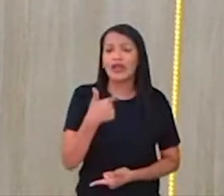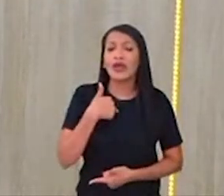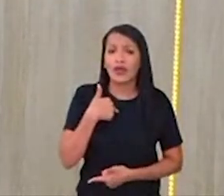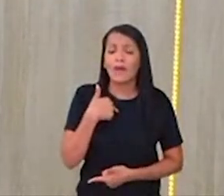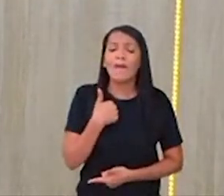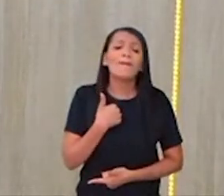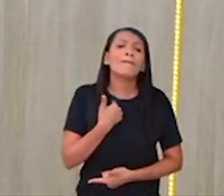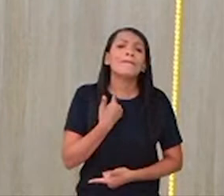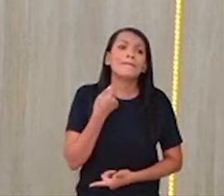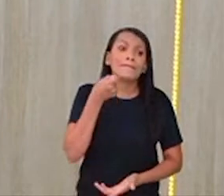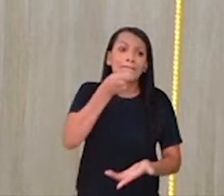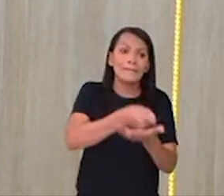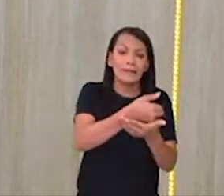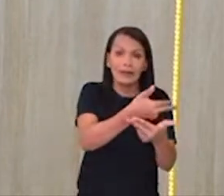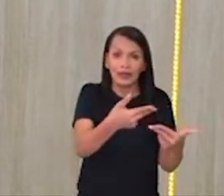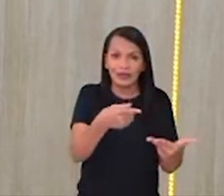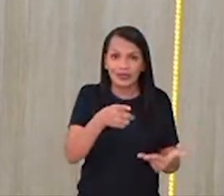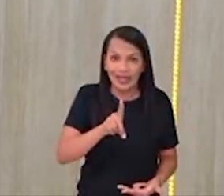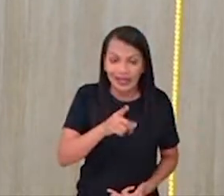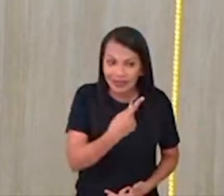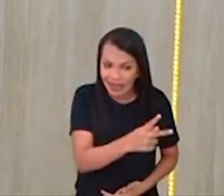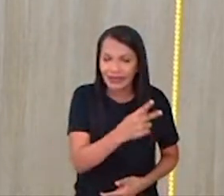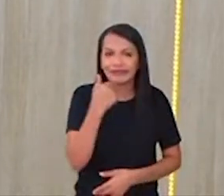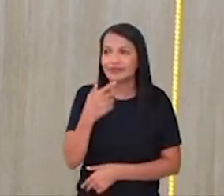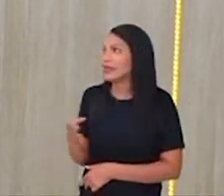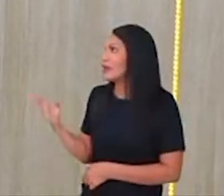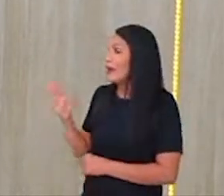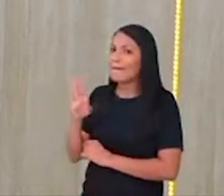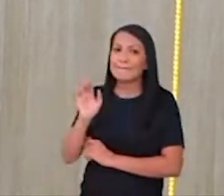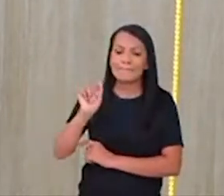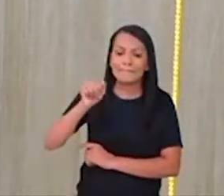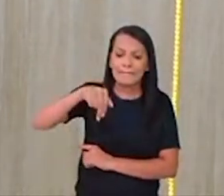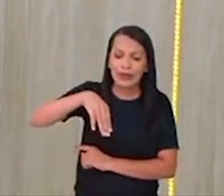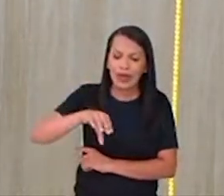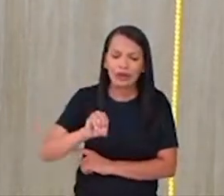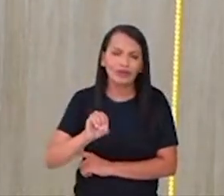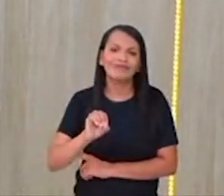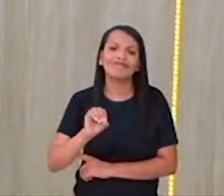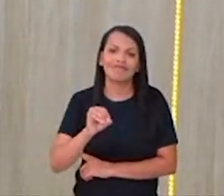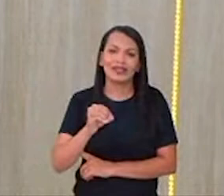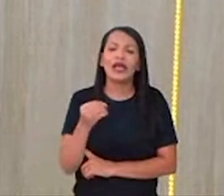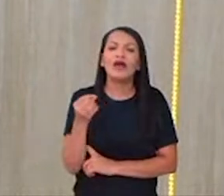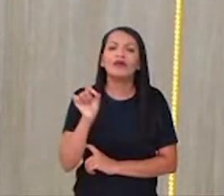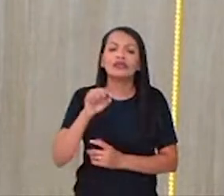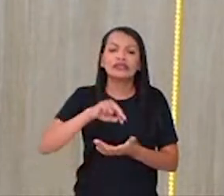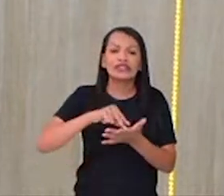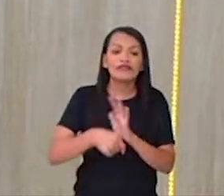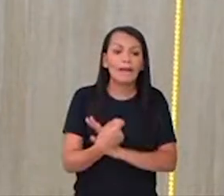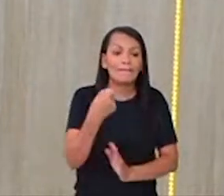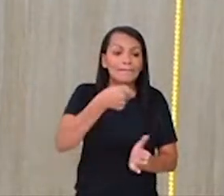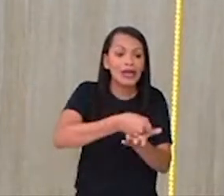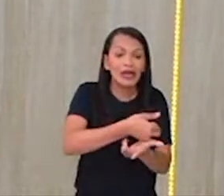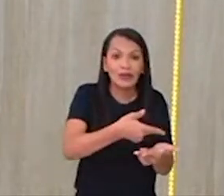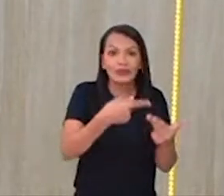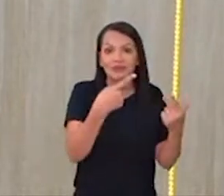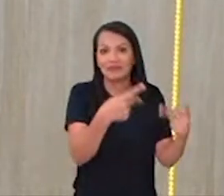é polissêmica, né? Ou seja, você tem uma possibilidade de sentidos e aqui a gente faz esse jogo com o contexto, né? E